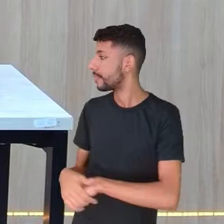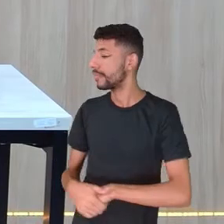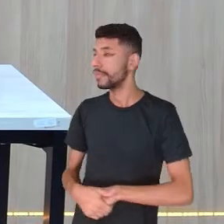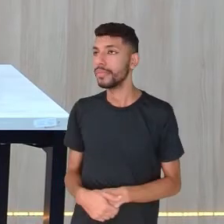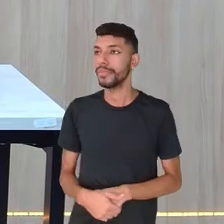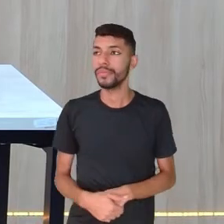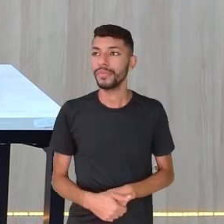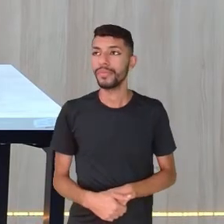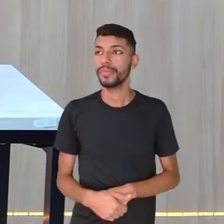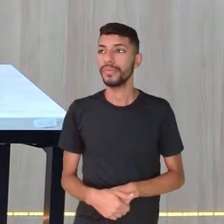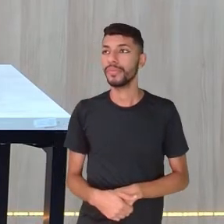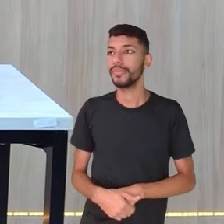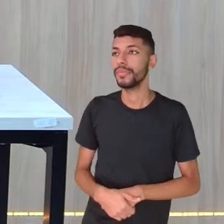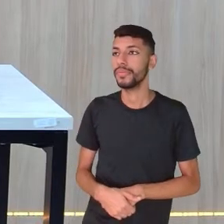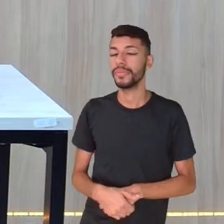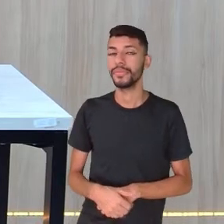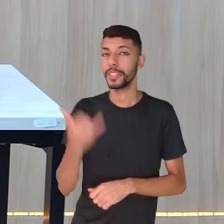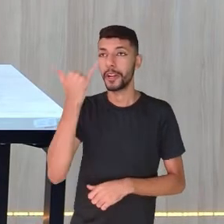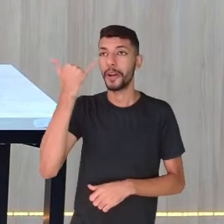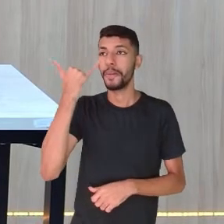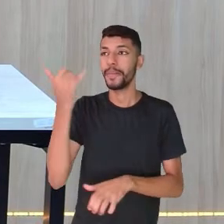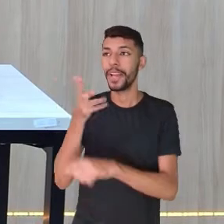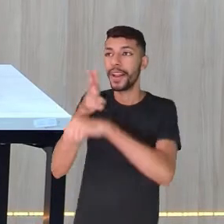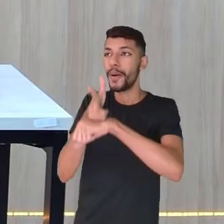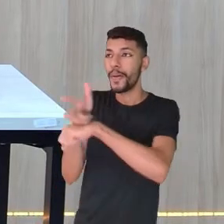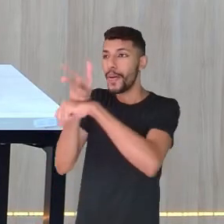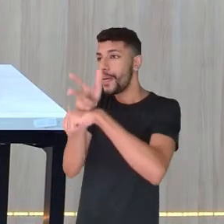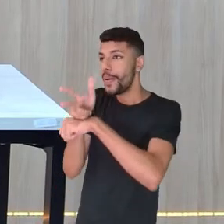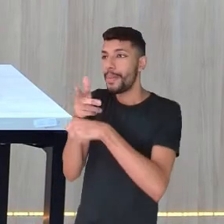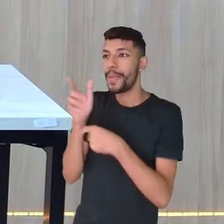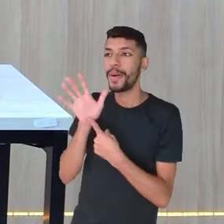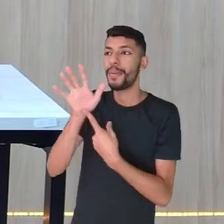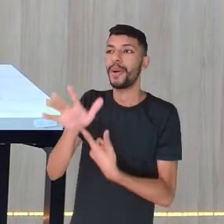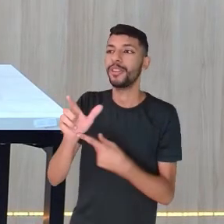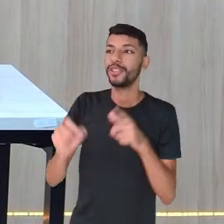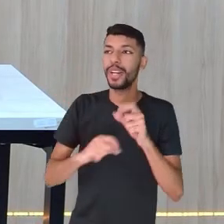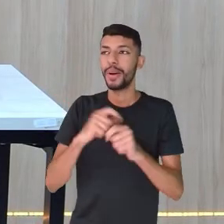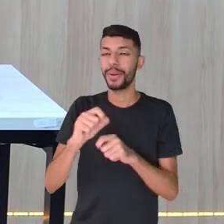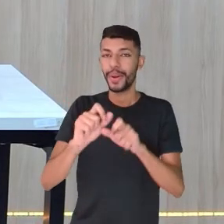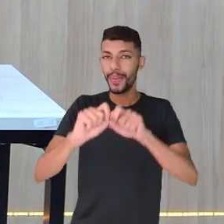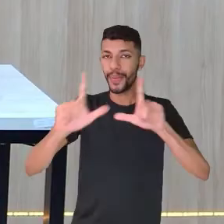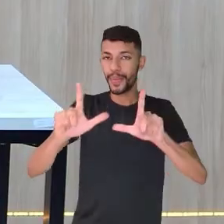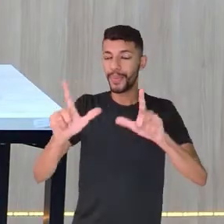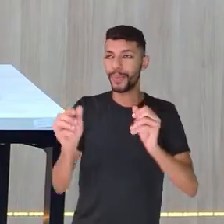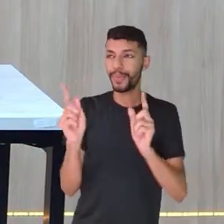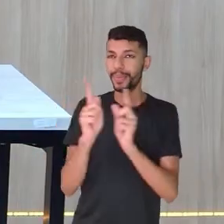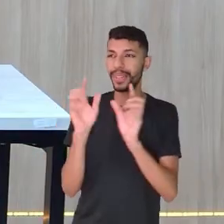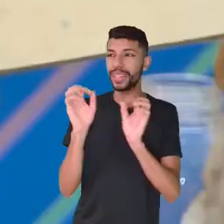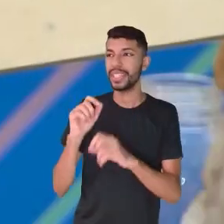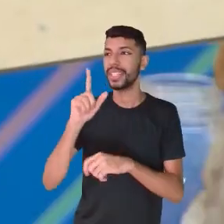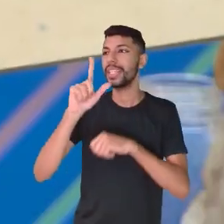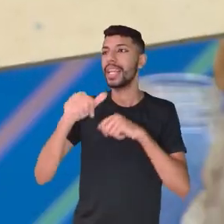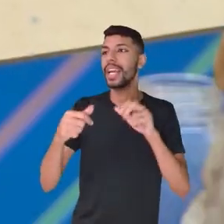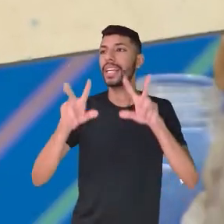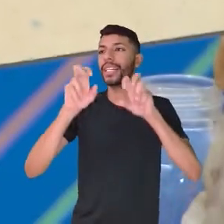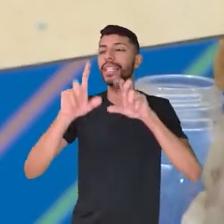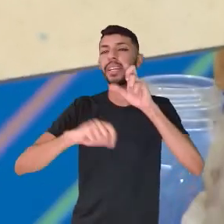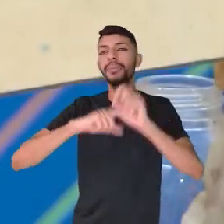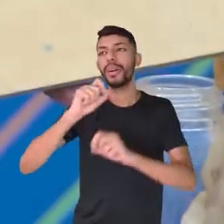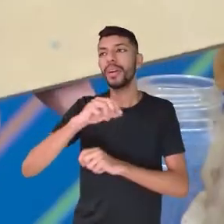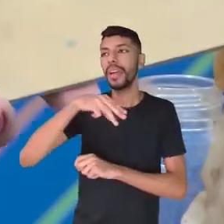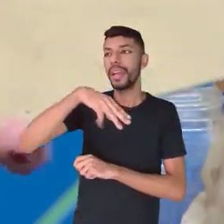disse que câmera aí é Billy, para que eu possa mostrar esse mini cartaz, né, que fala dos minérios do